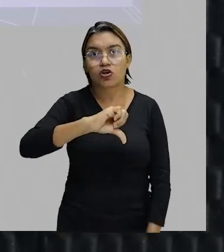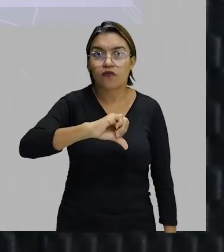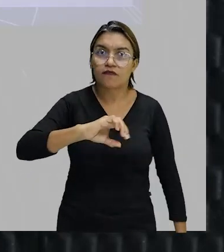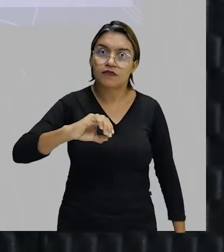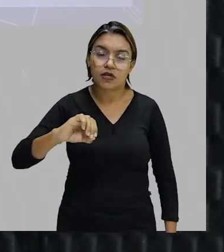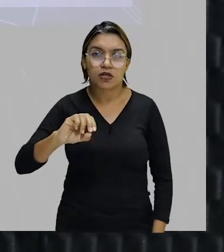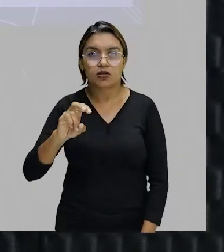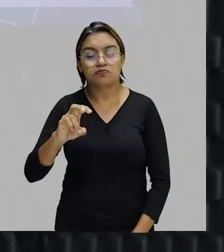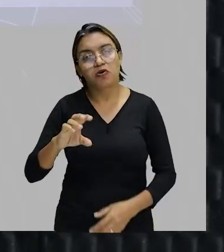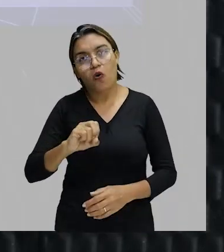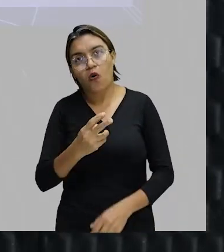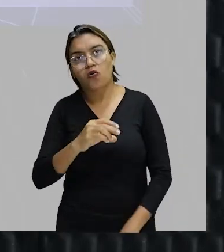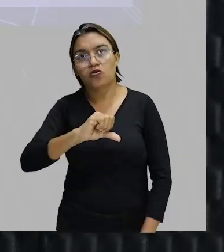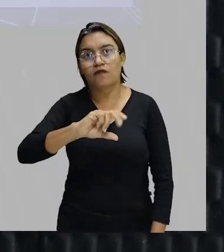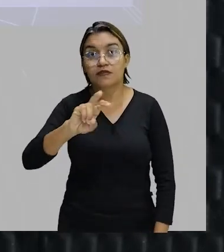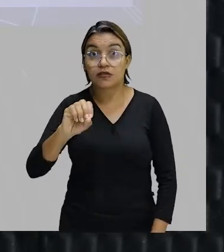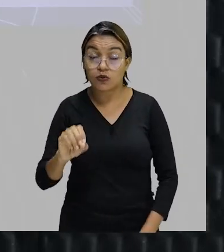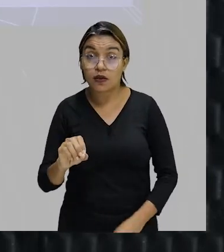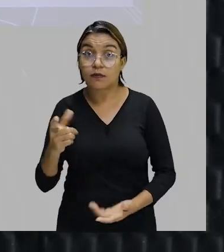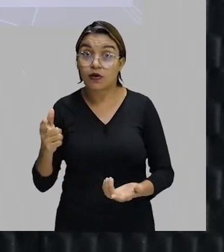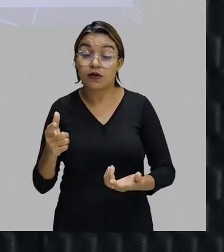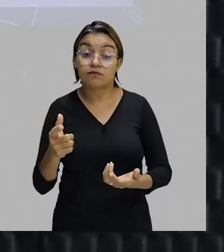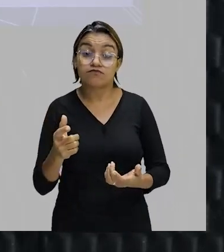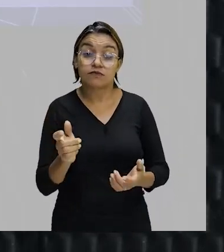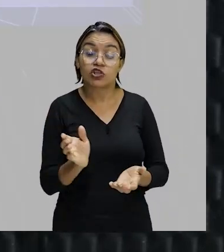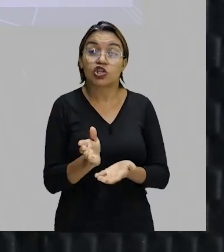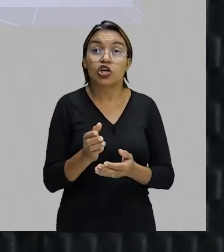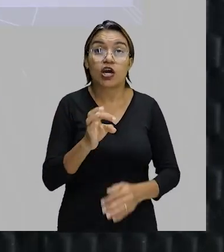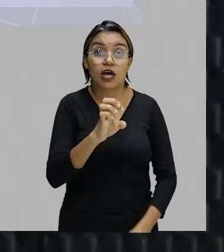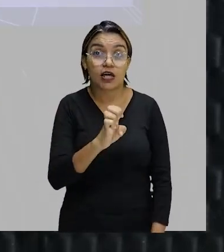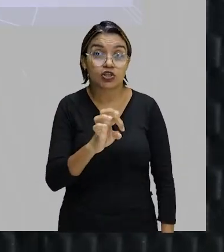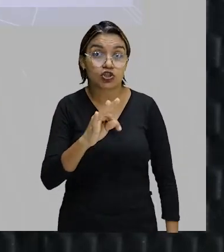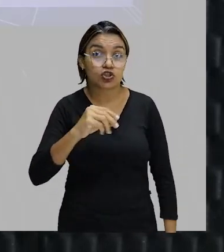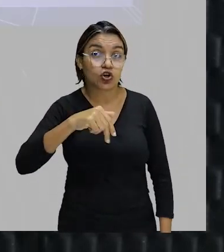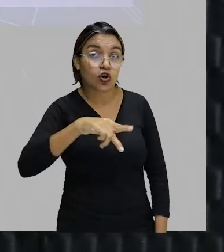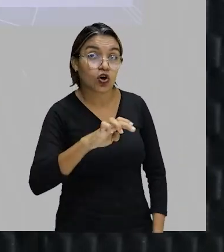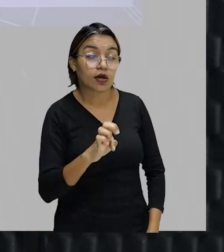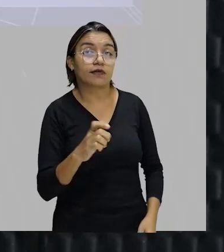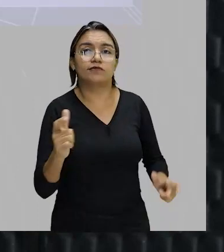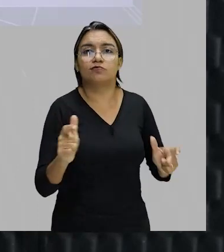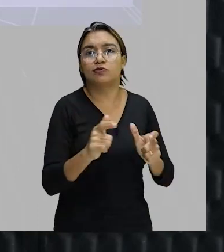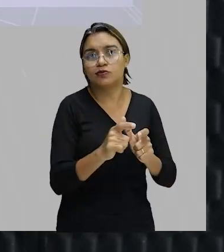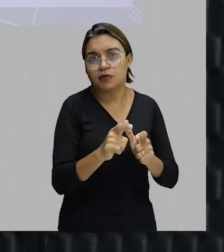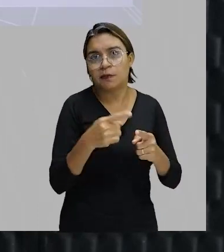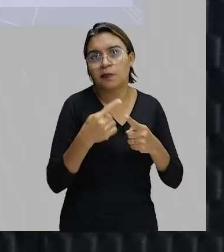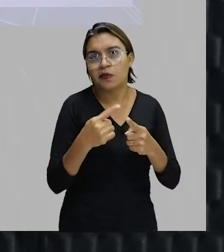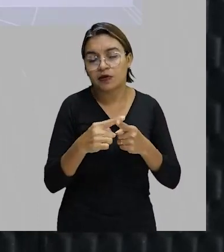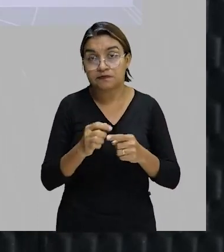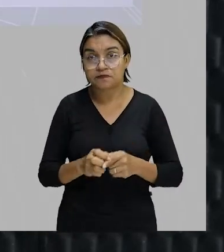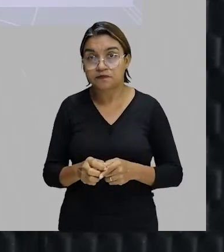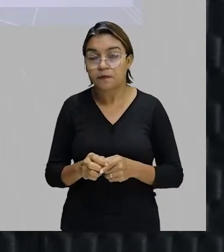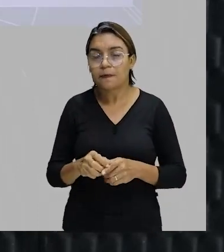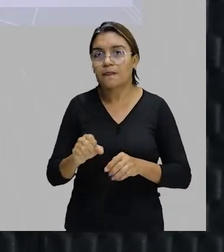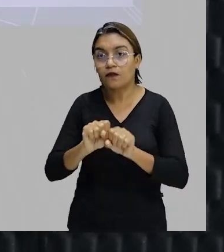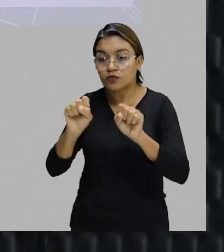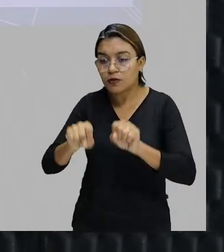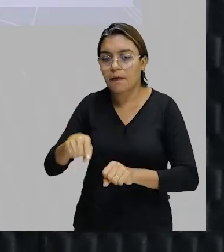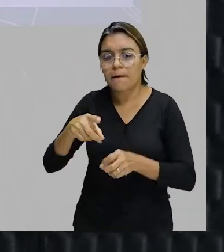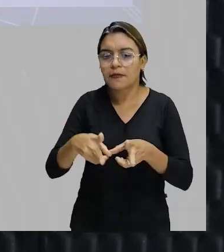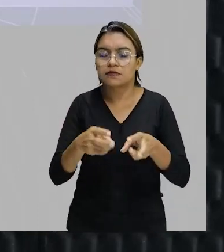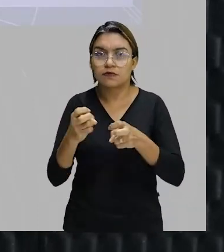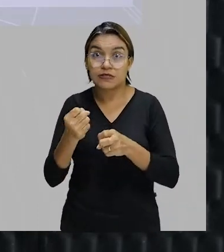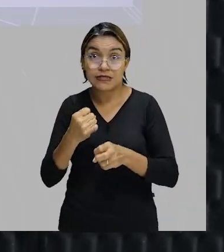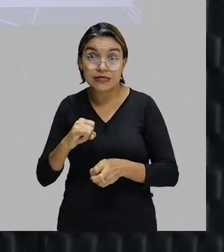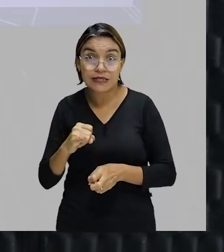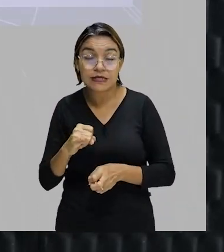950. Para quê, Marcos? Para diminuir estoque. O sistema toyotista percebeu que quanto maior o estoque, se esse produto